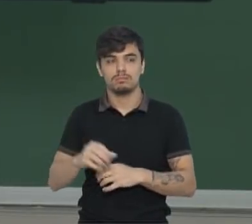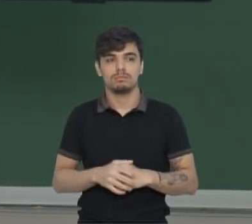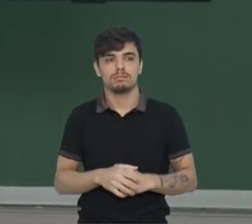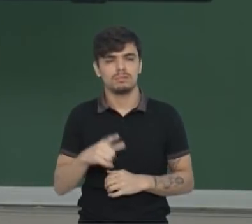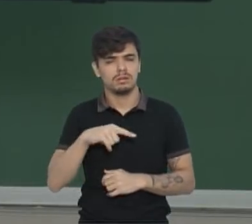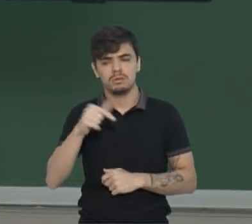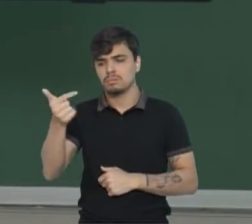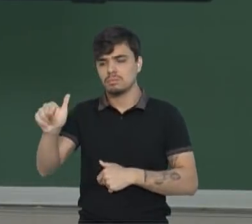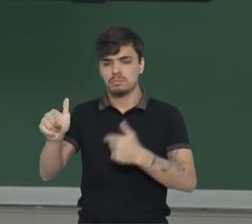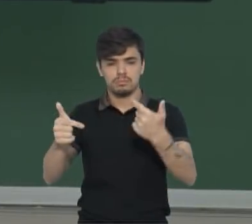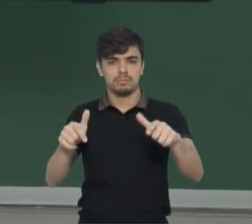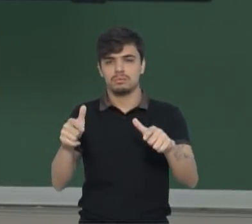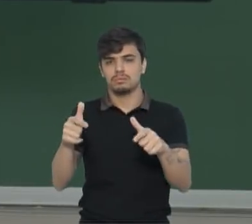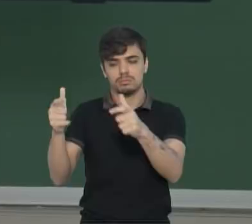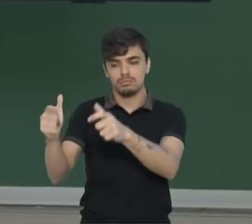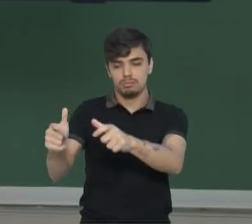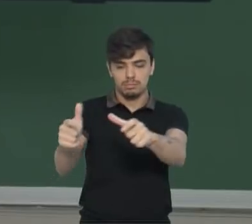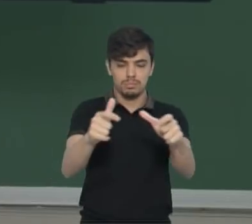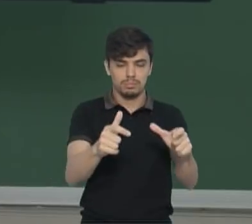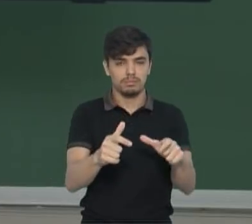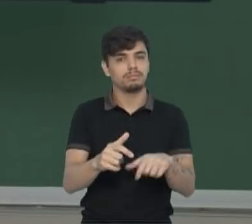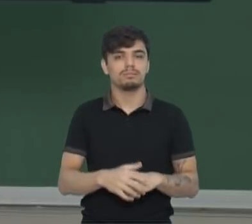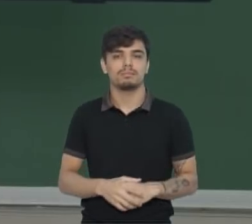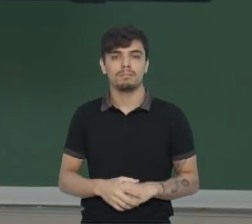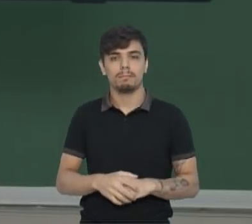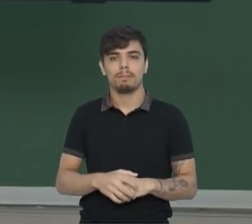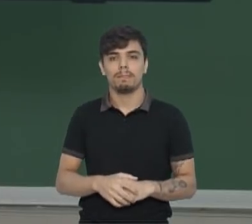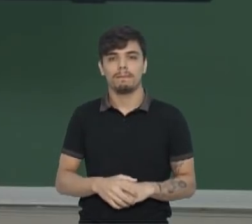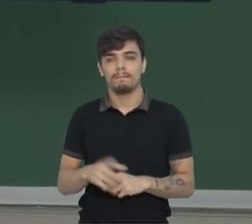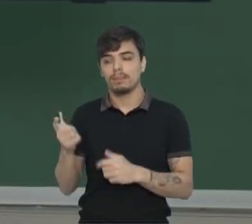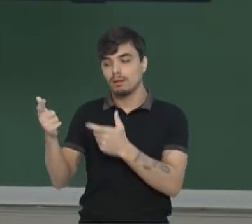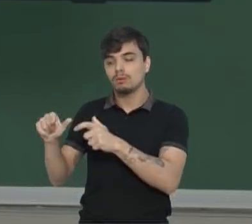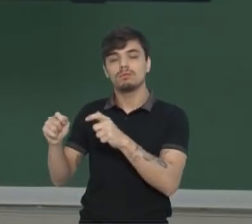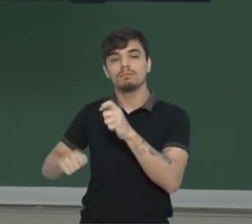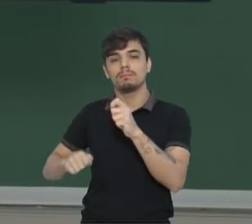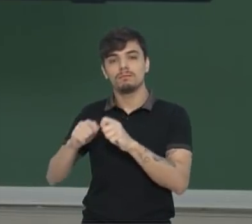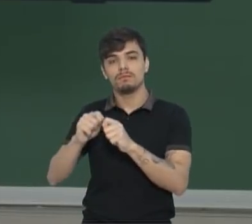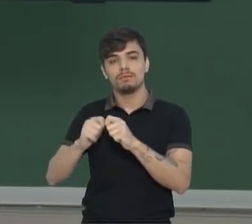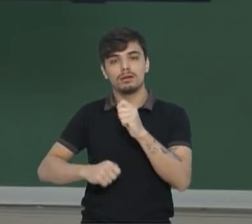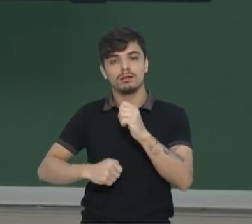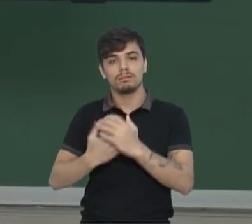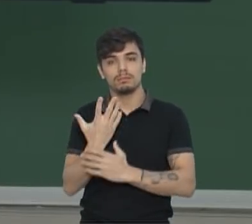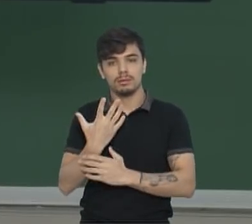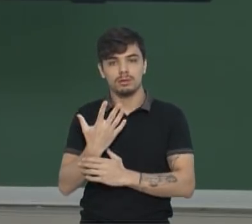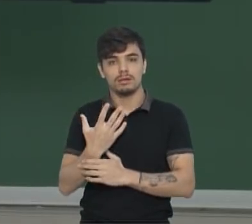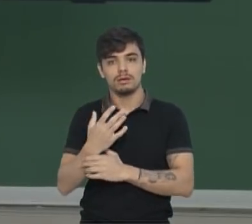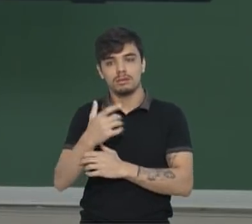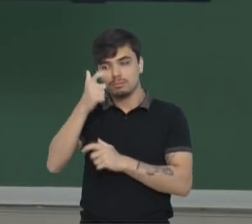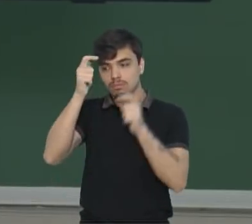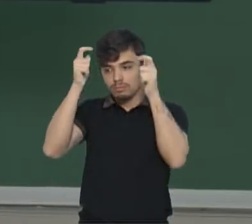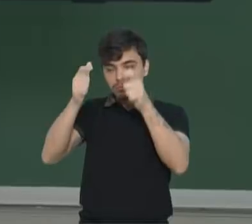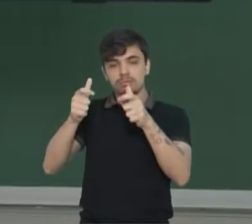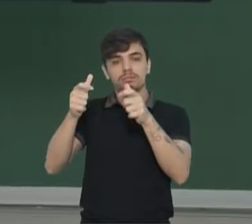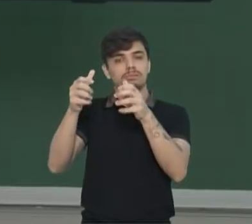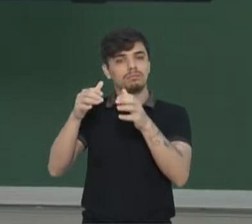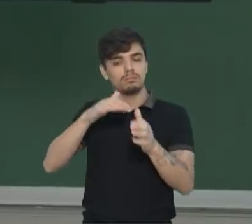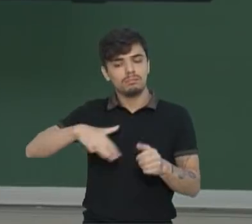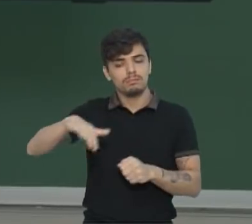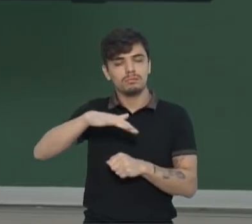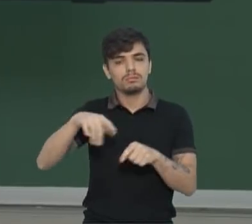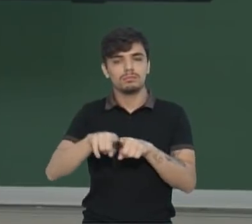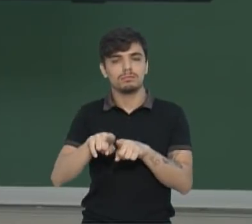territórios. Aqui é onde os vândalos montam, né, o seu reino e as principais cidades, né? Hipona, Cartago. Hipona